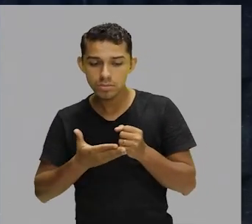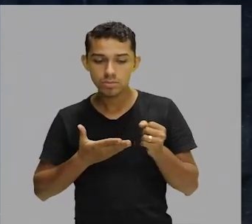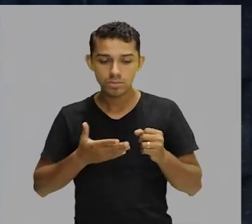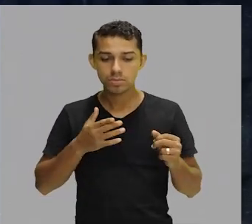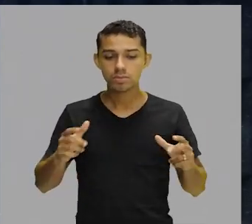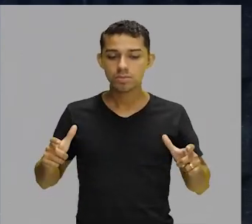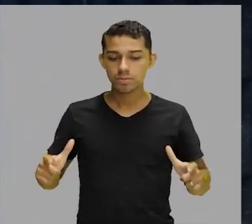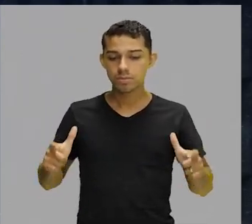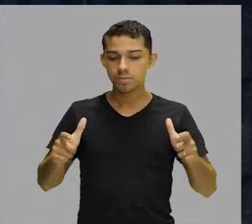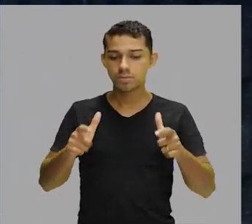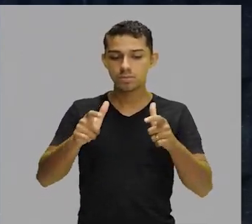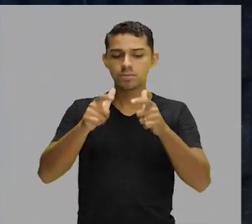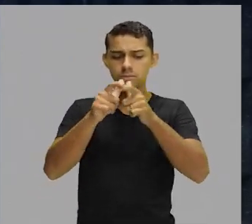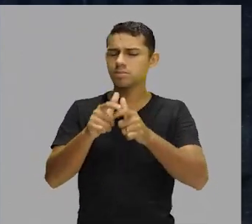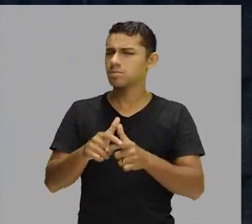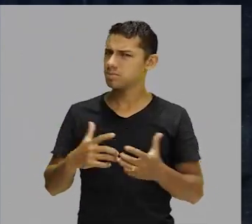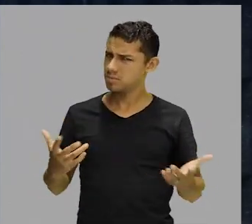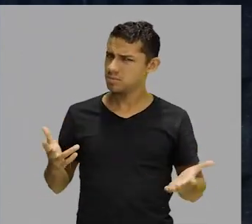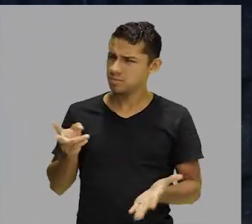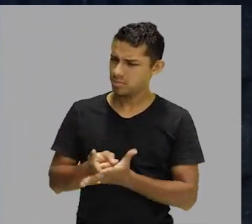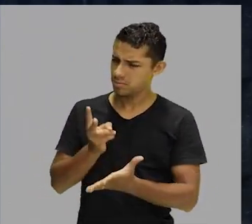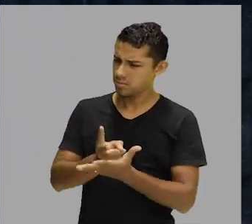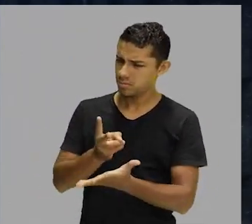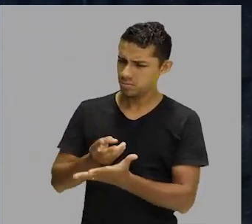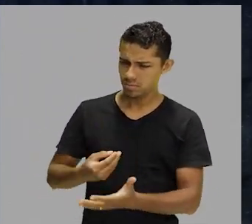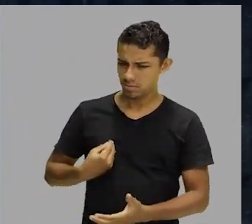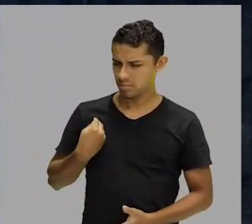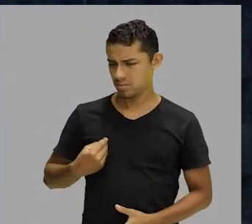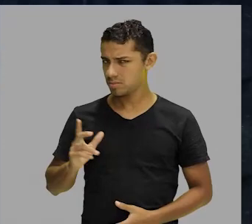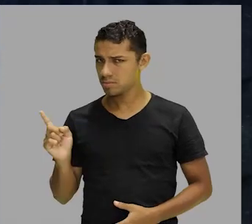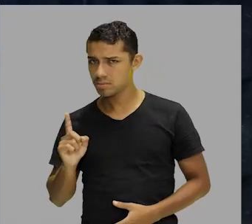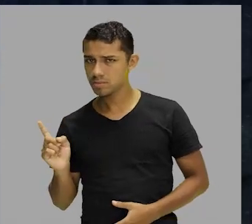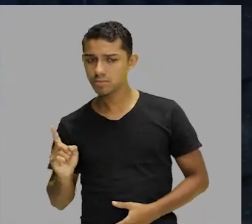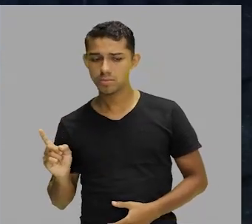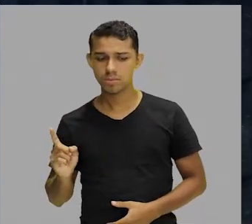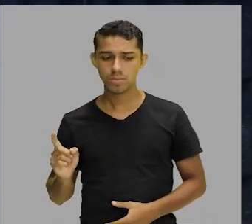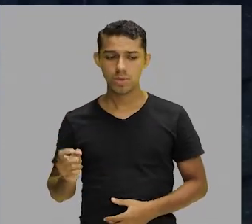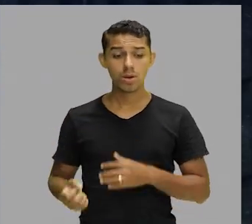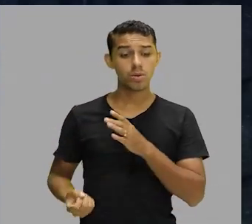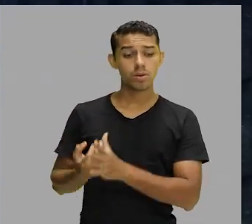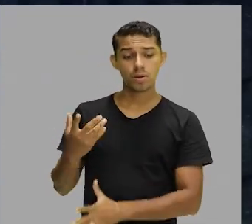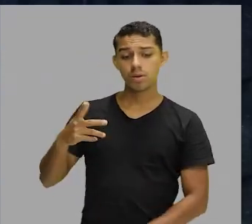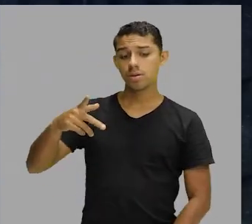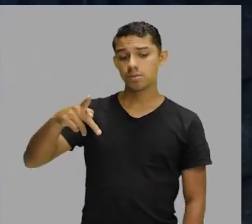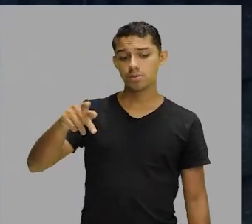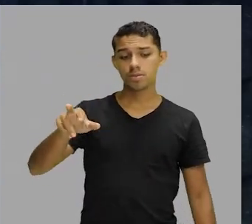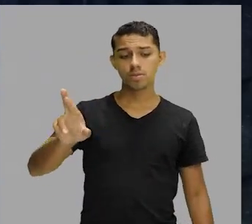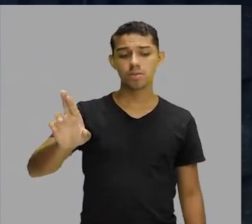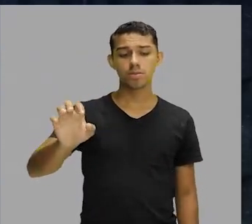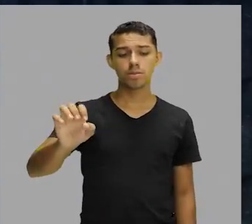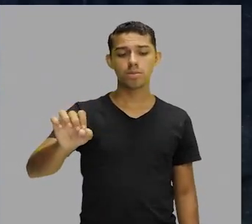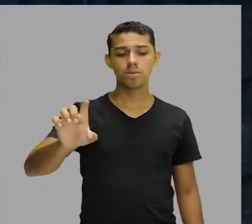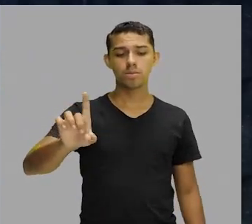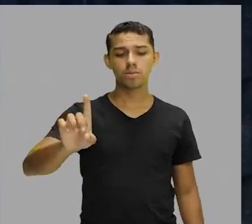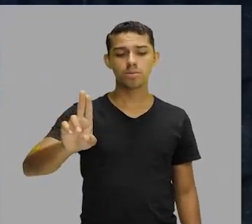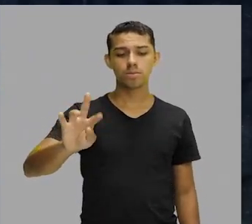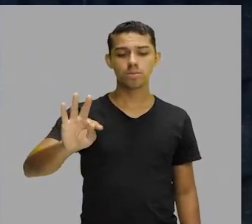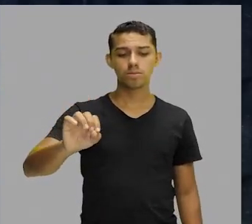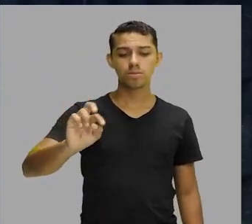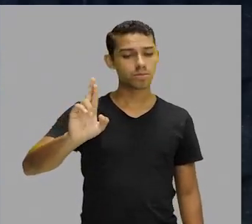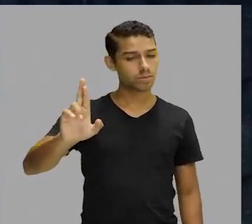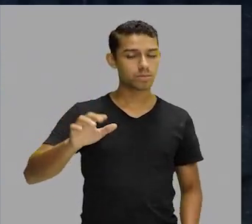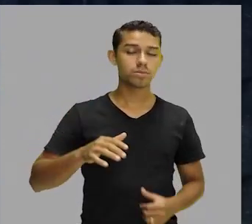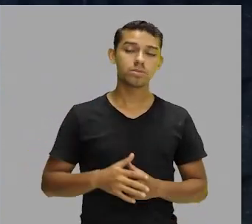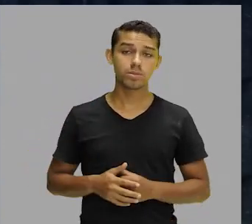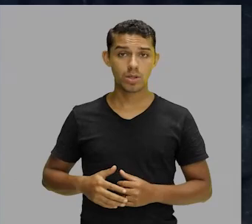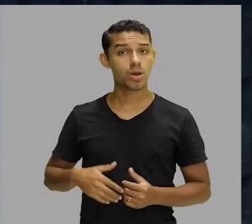pelo produtor. Pessoal, quando eu dei a aula de pirâmides ecológicas, nós vimos